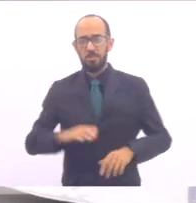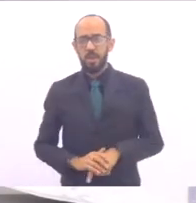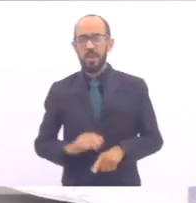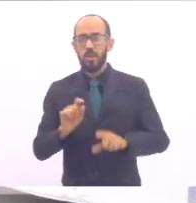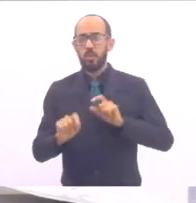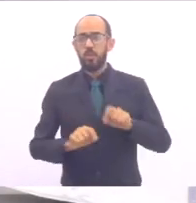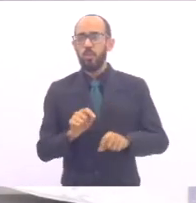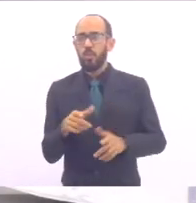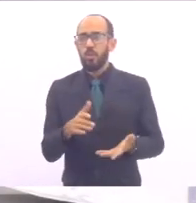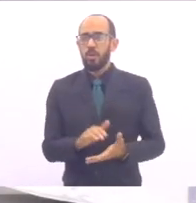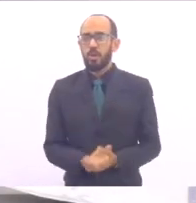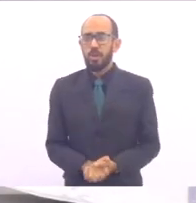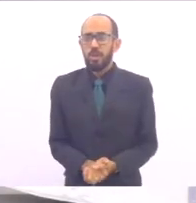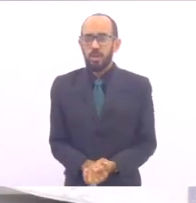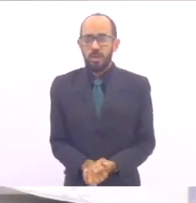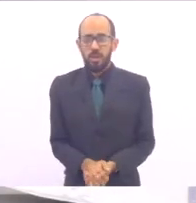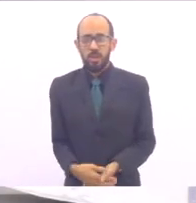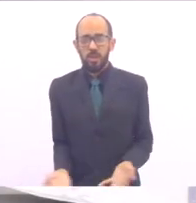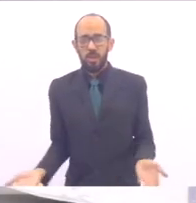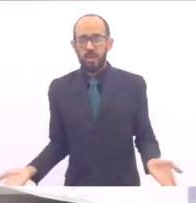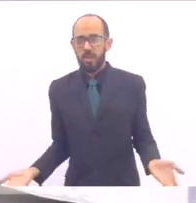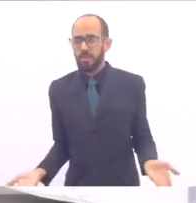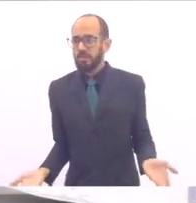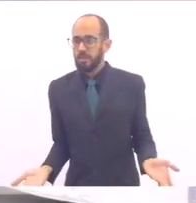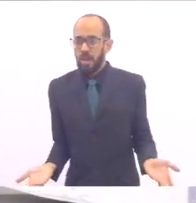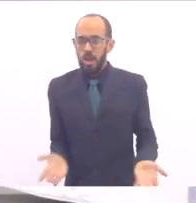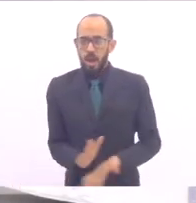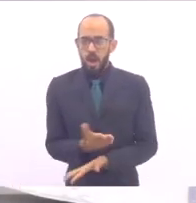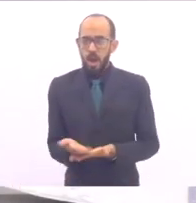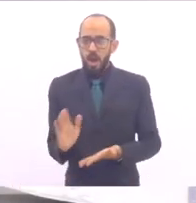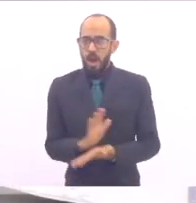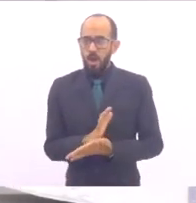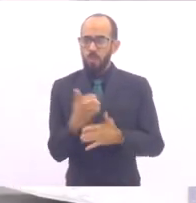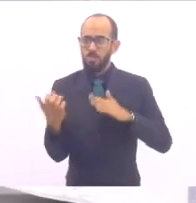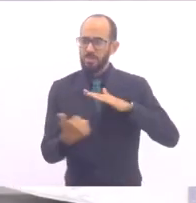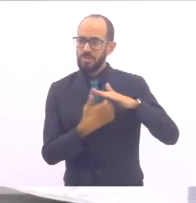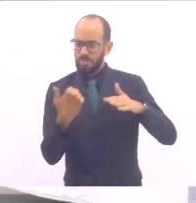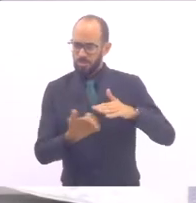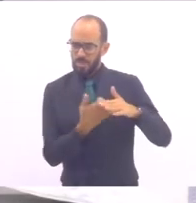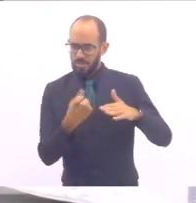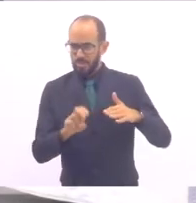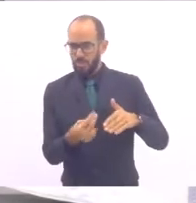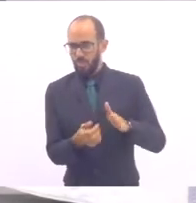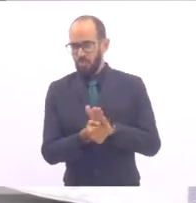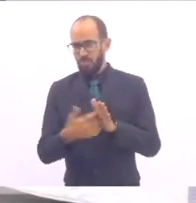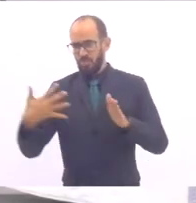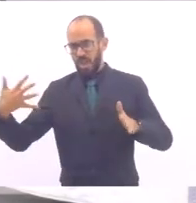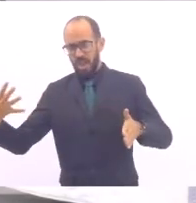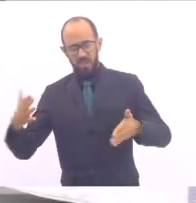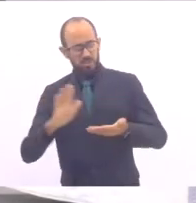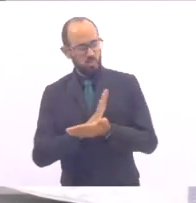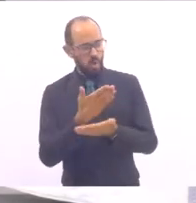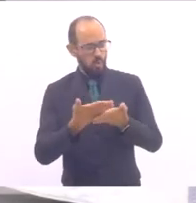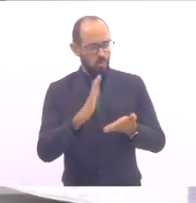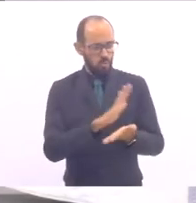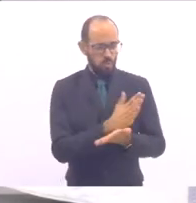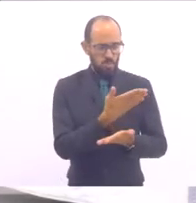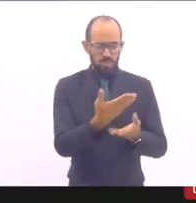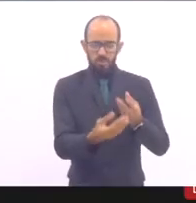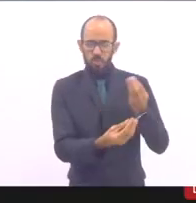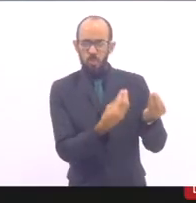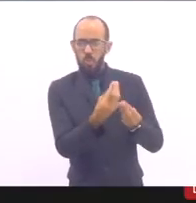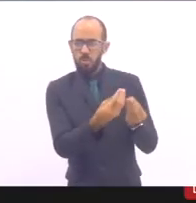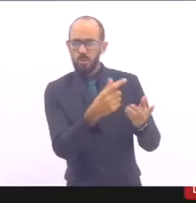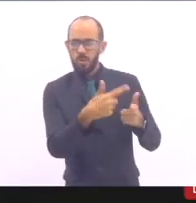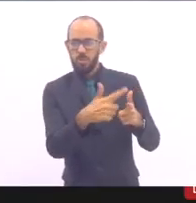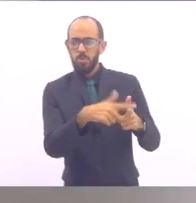estão informando isso. Eles estão, algumas empresas... ou várias, ou algumas. Como é que está a questão do ADE?